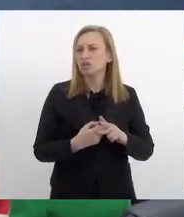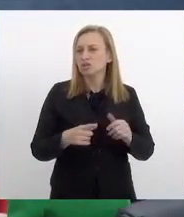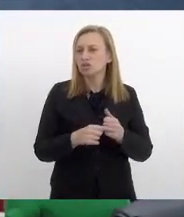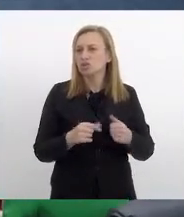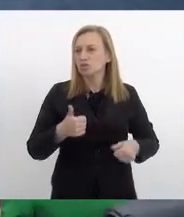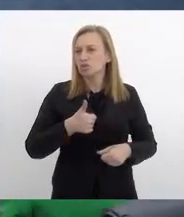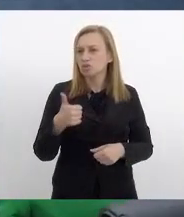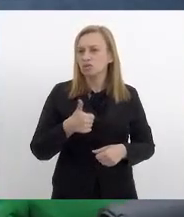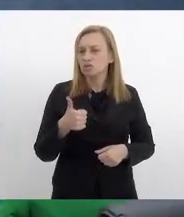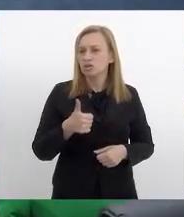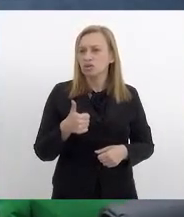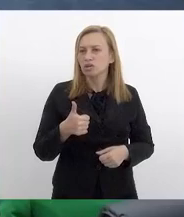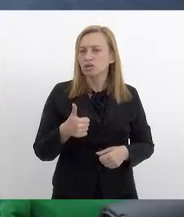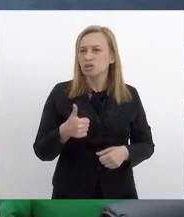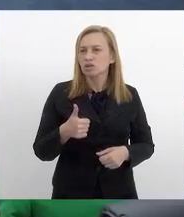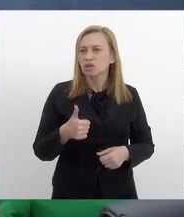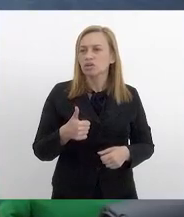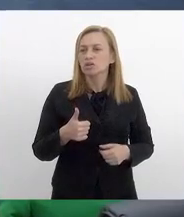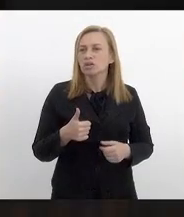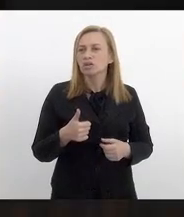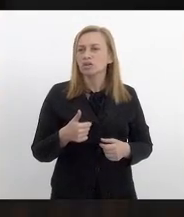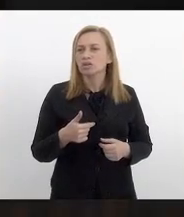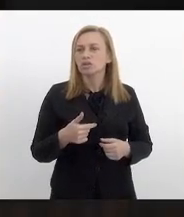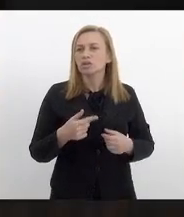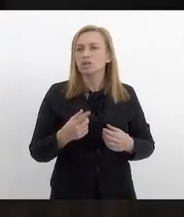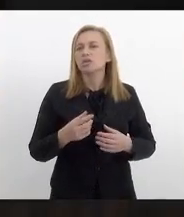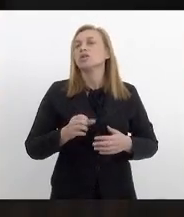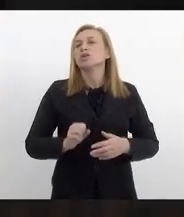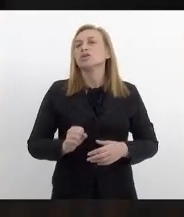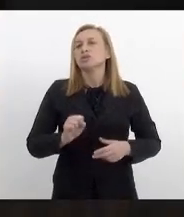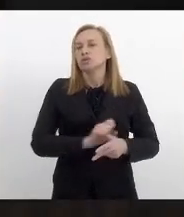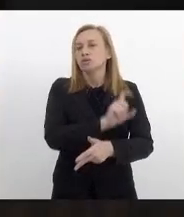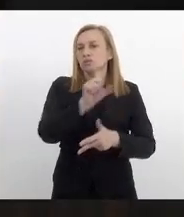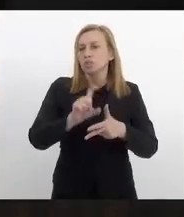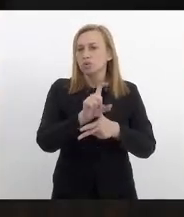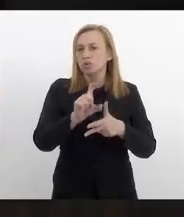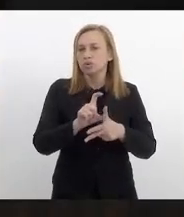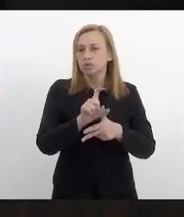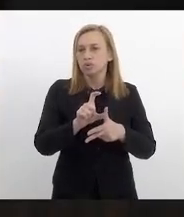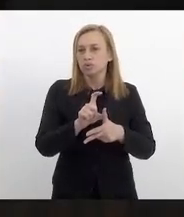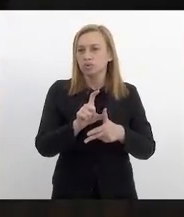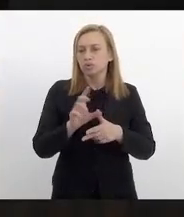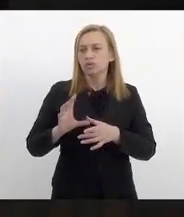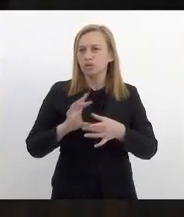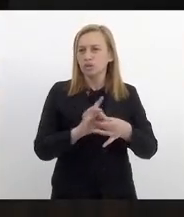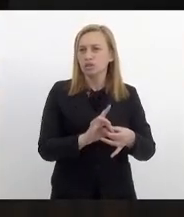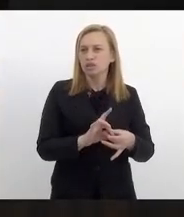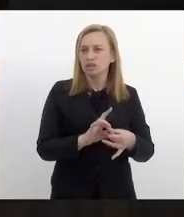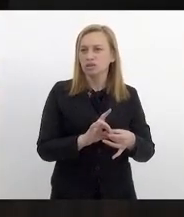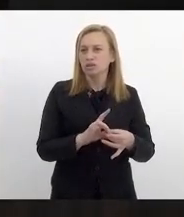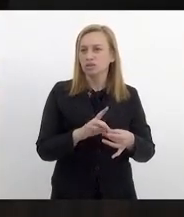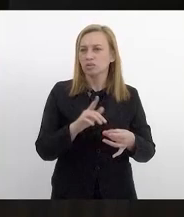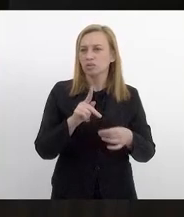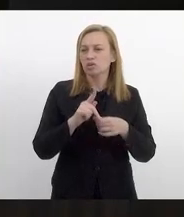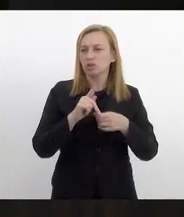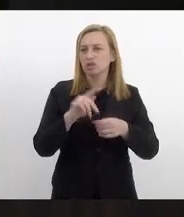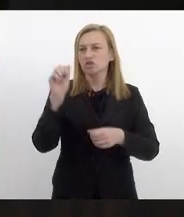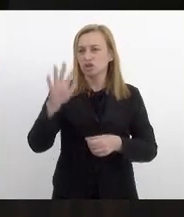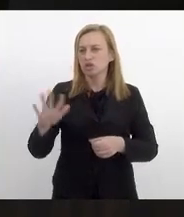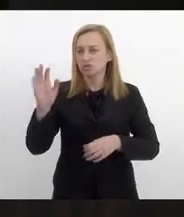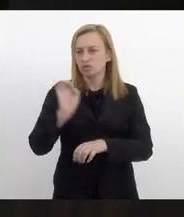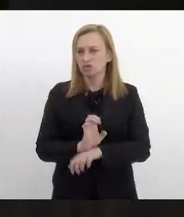1º é extensivo aos cargos ocupantes de assistente jurídico do Poder Executivo vinculado à Procuradoria-Geral do